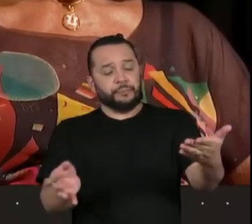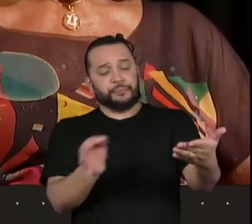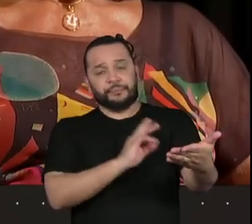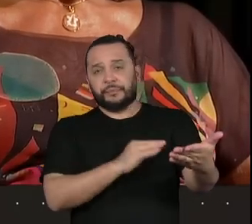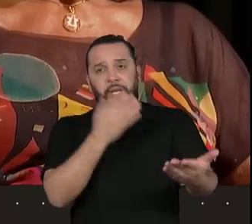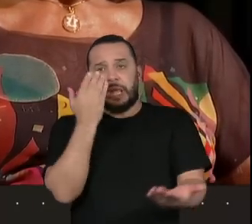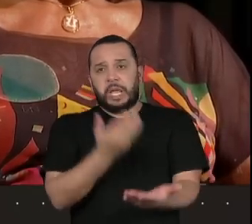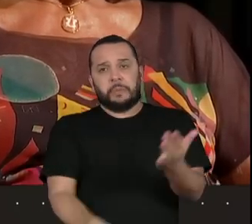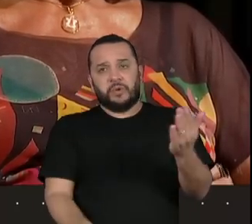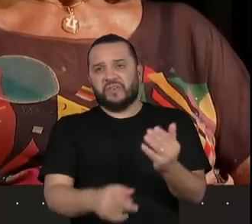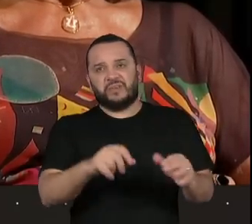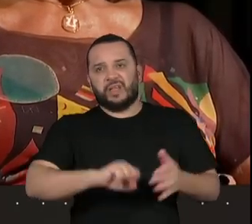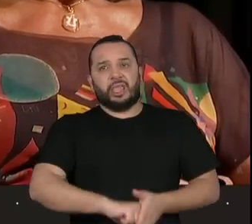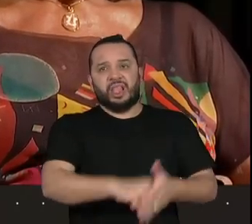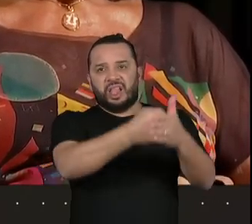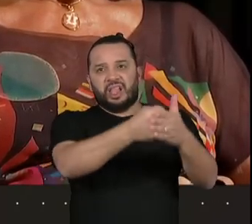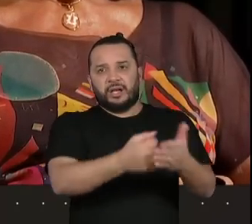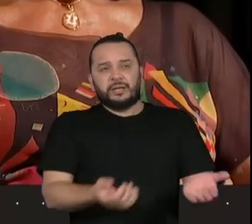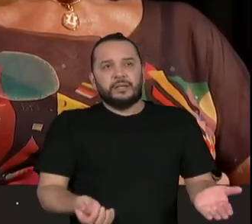que ele desaprovava,